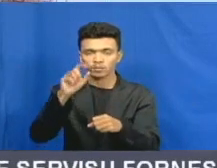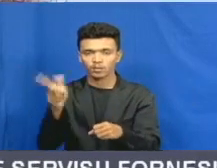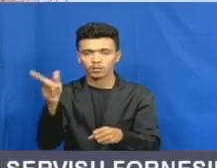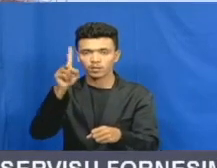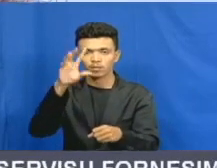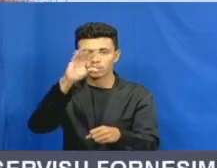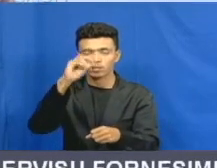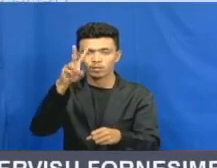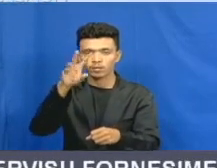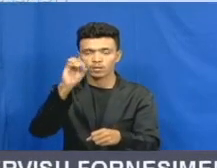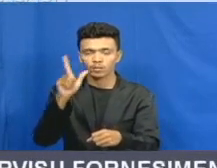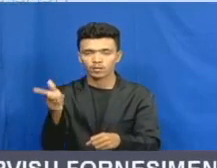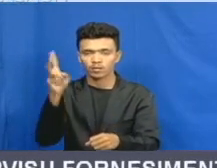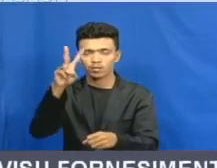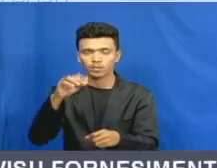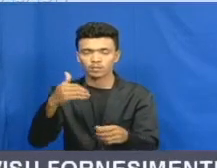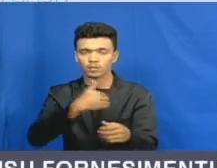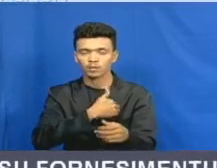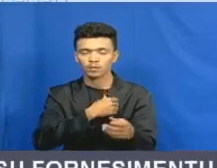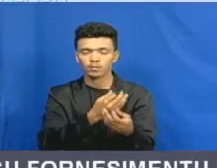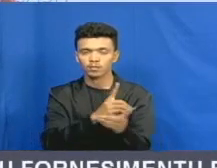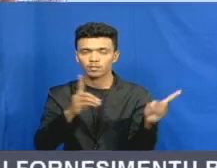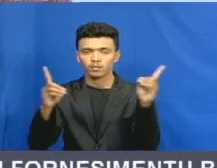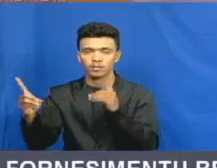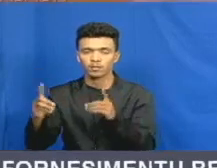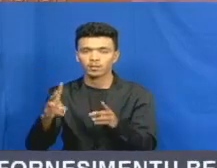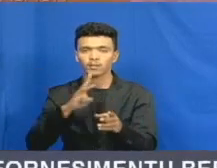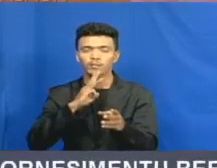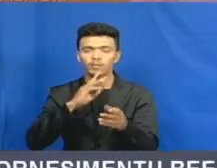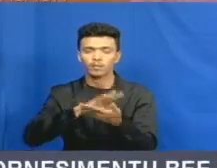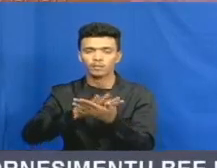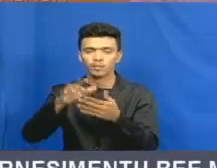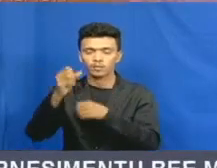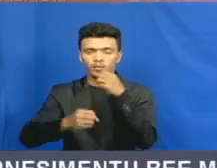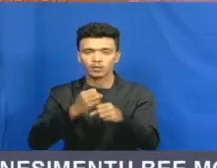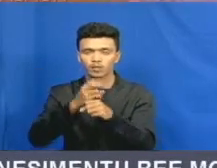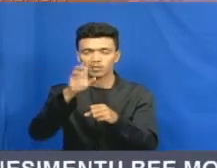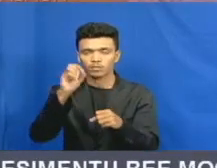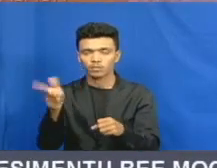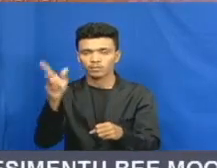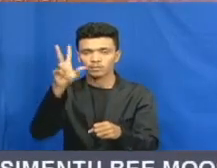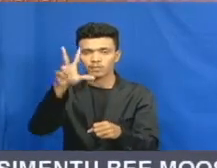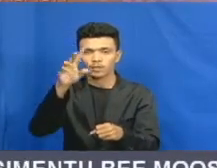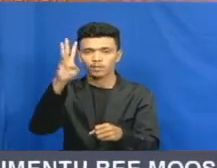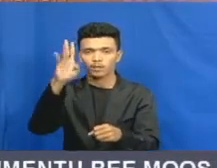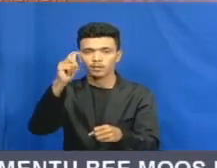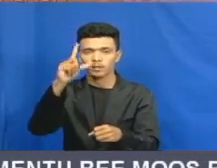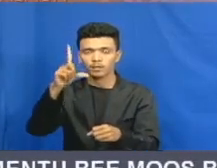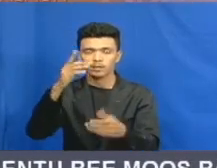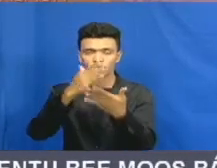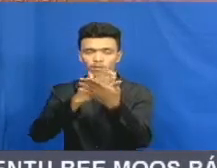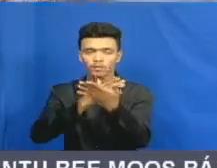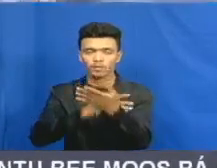2021-2022 nebeke sida conclui melhoramento o sistema BEMOS tinan rihundrua rua nulu resintolu. BTLEP se